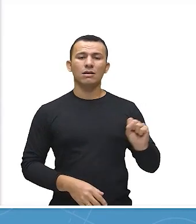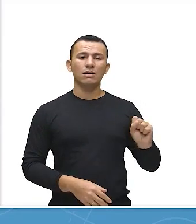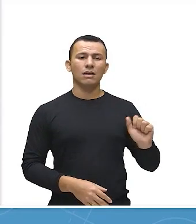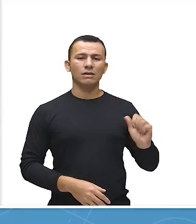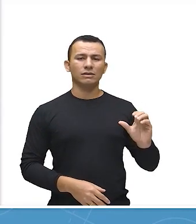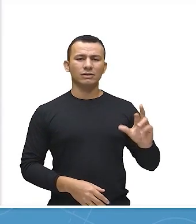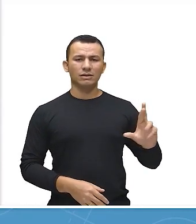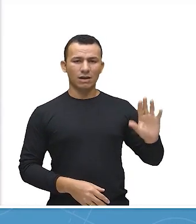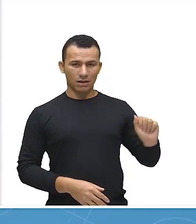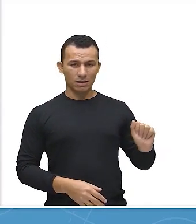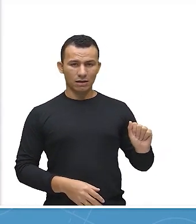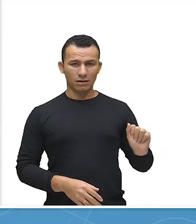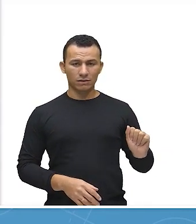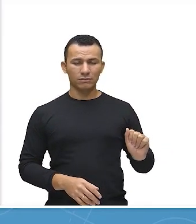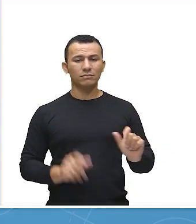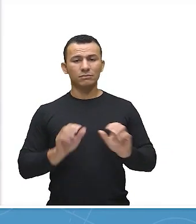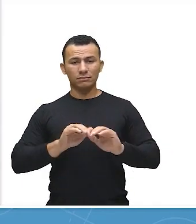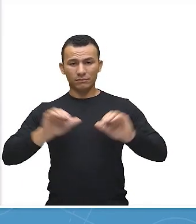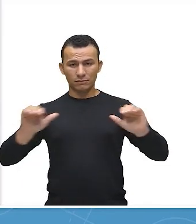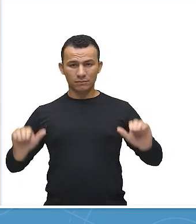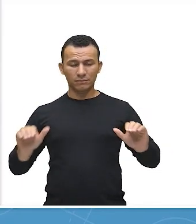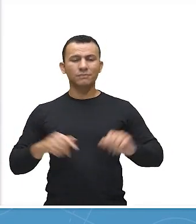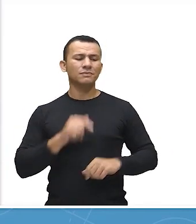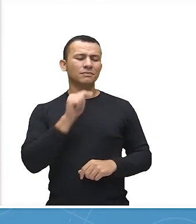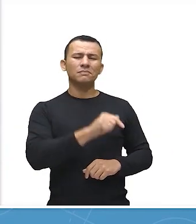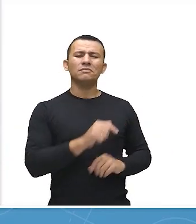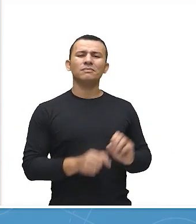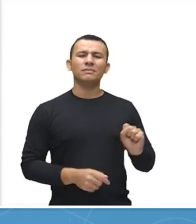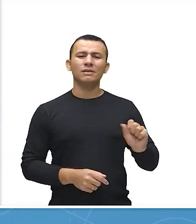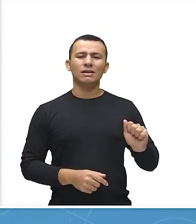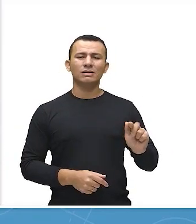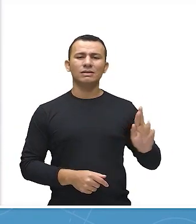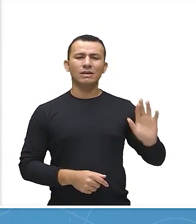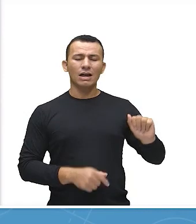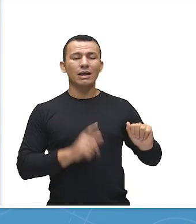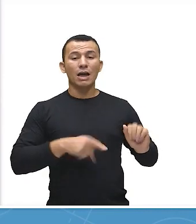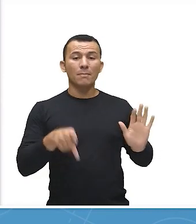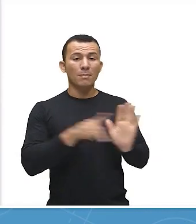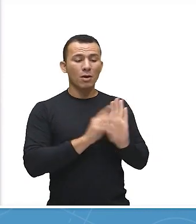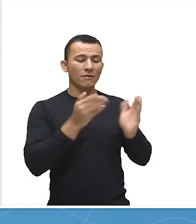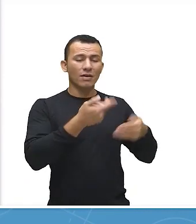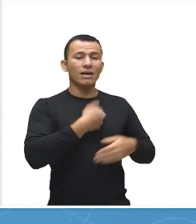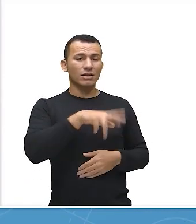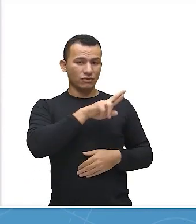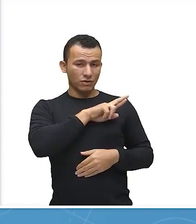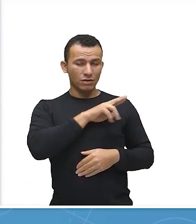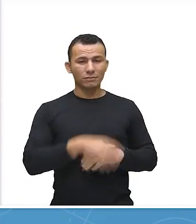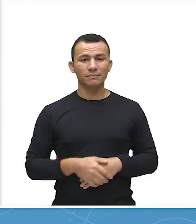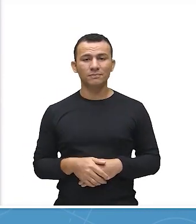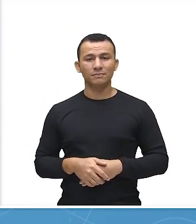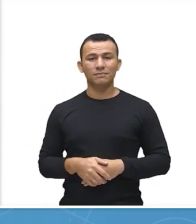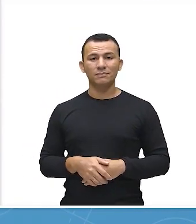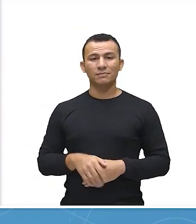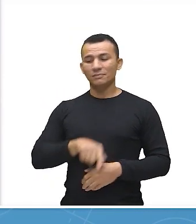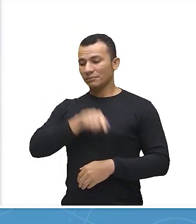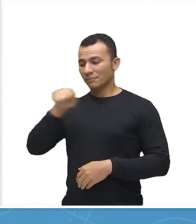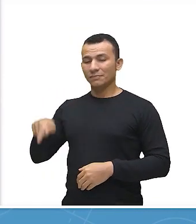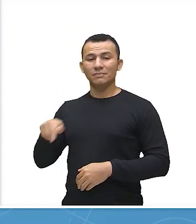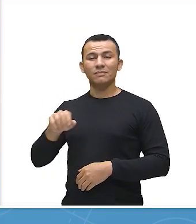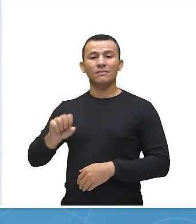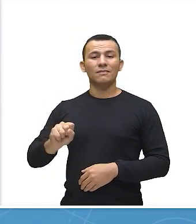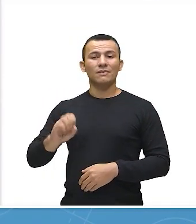o MPB, né? Todas essas músicas que não são eruditas, que não têm essa característica clássica de estar sendo apresentadas